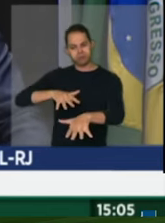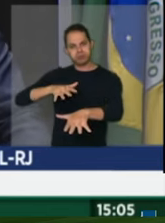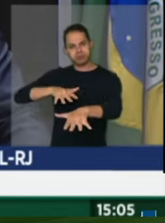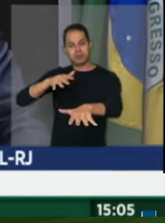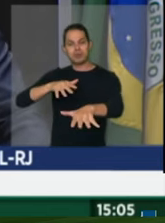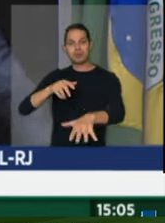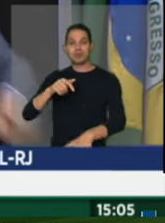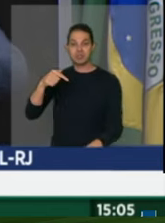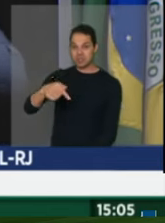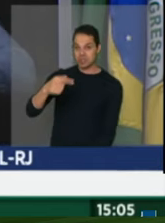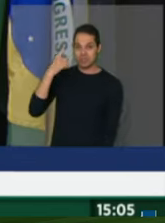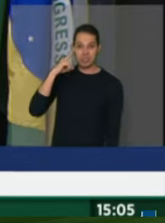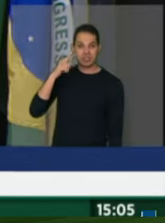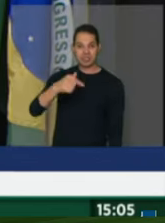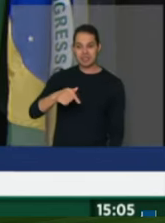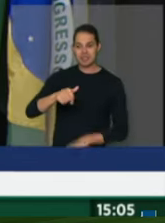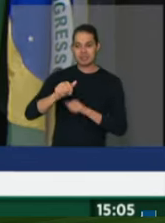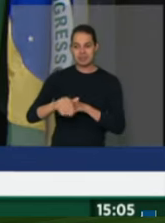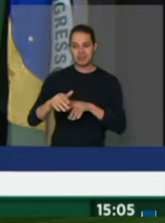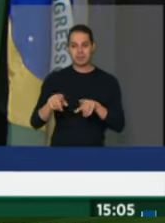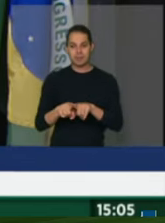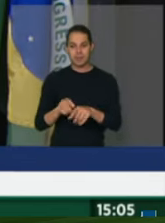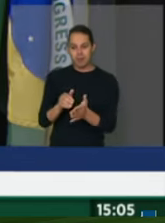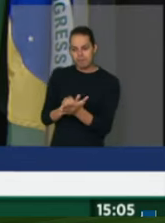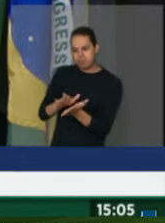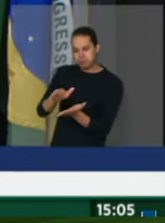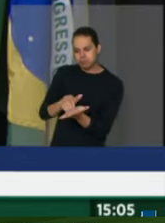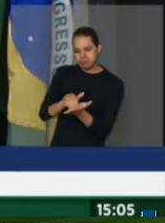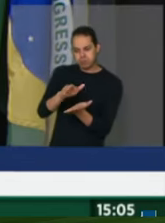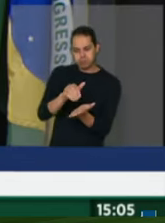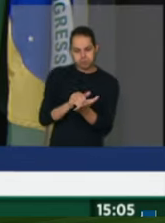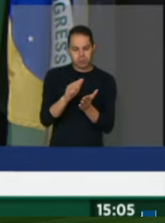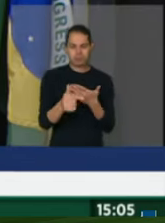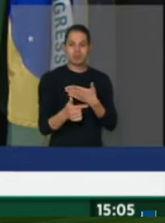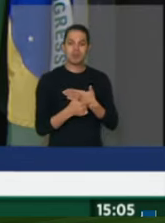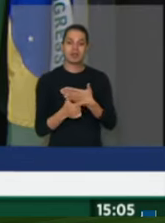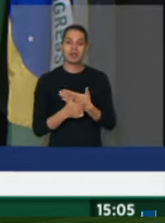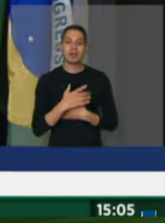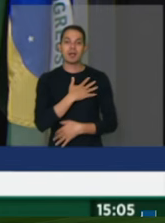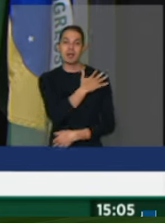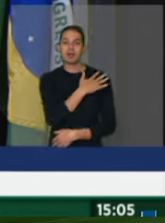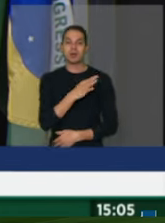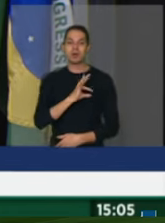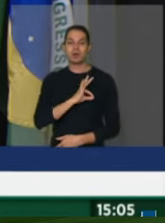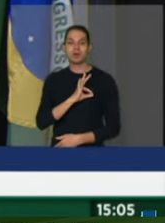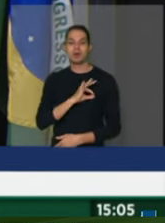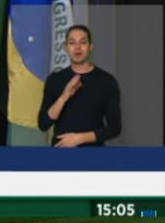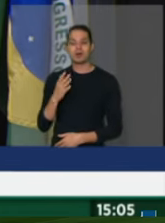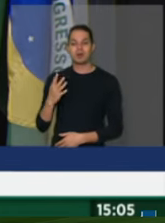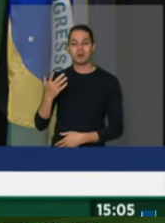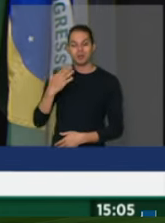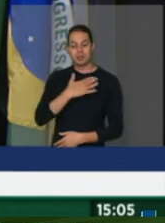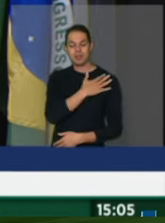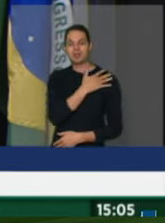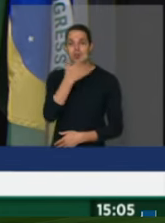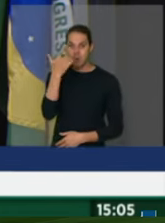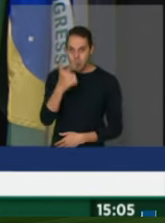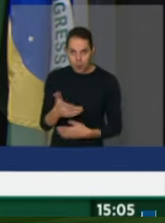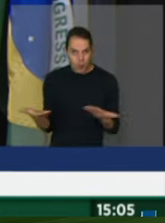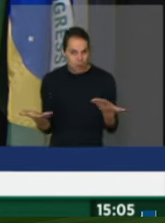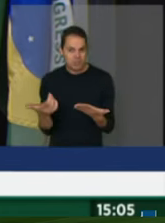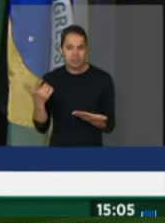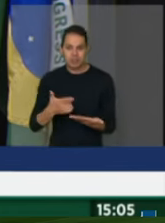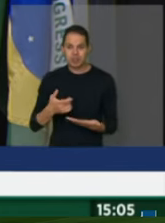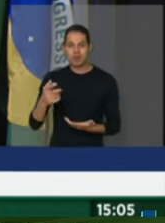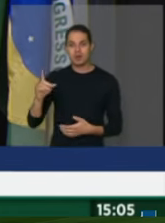Setembro mandou exonerar retirada da função um coronel da PM hoje mais um coronel da PM se